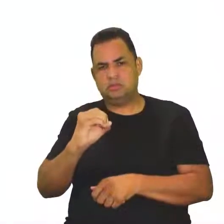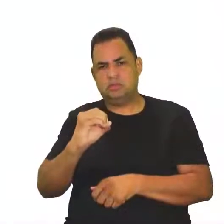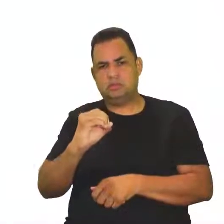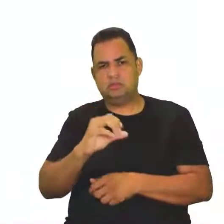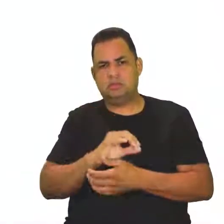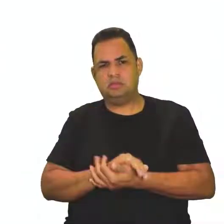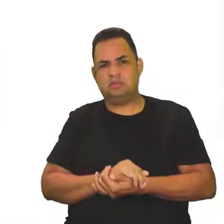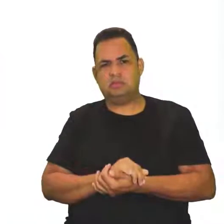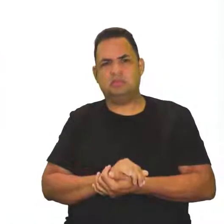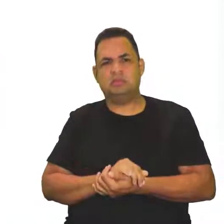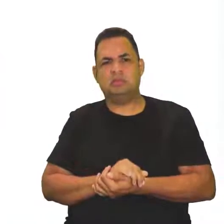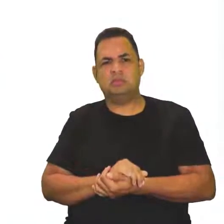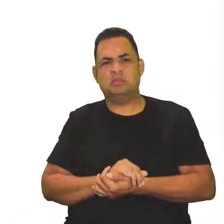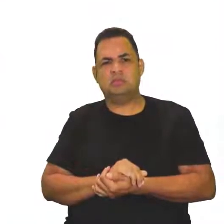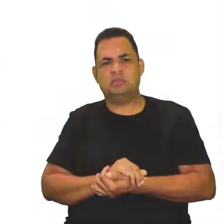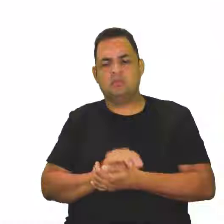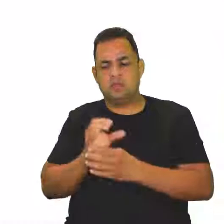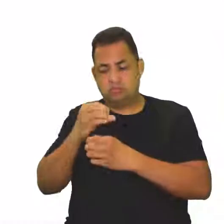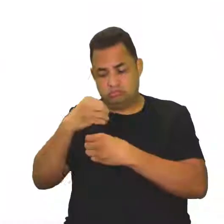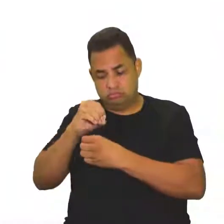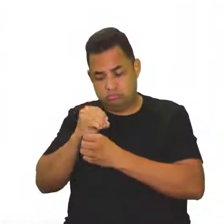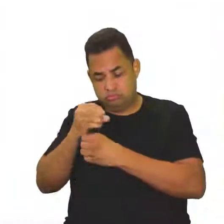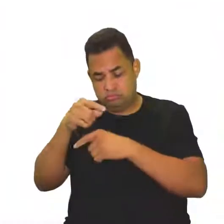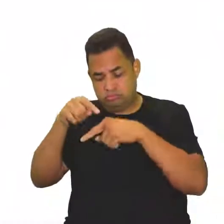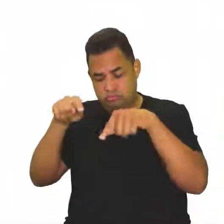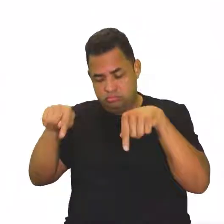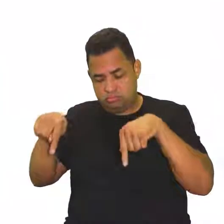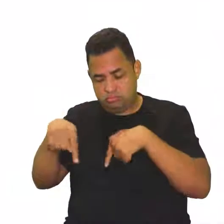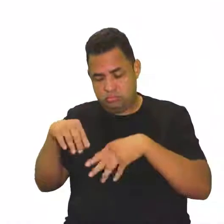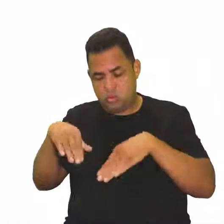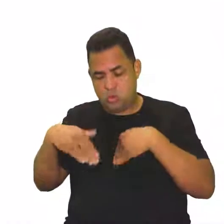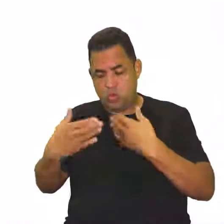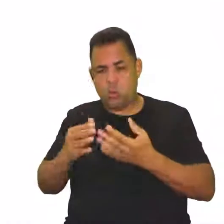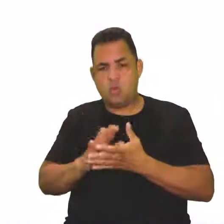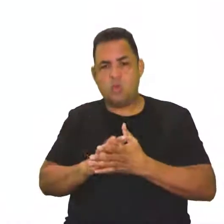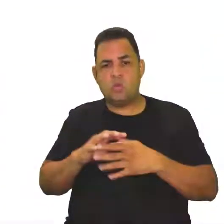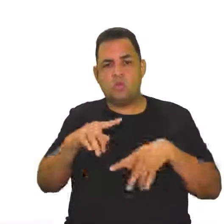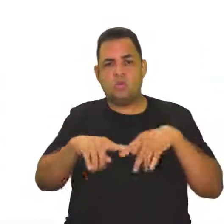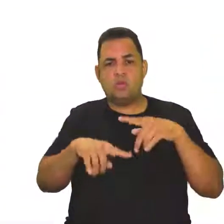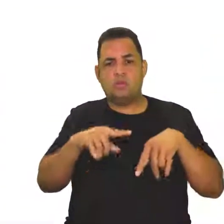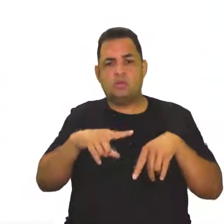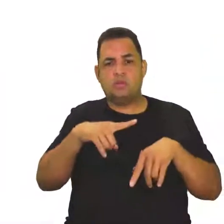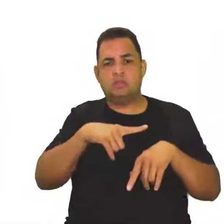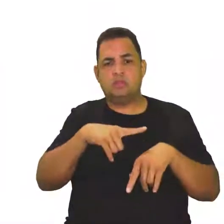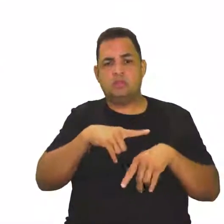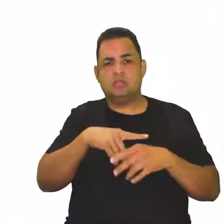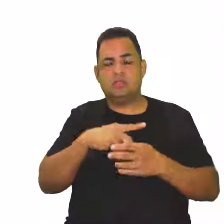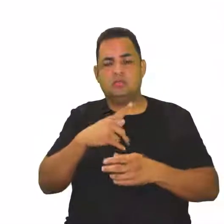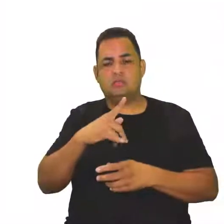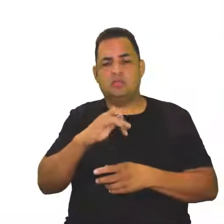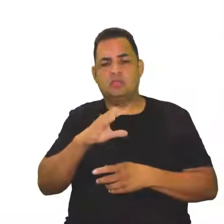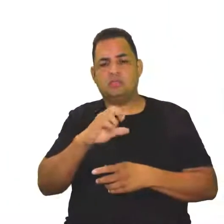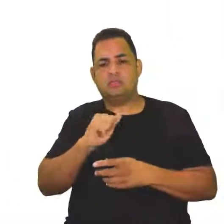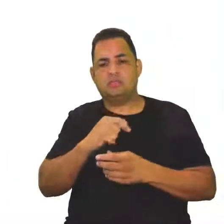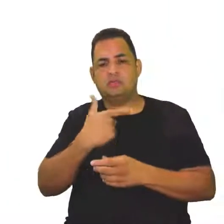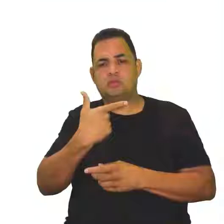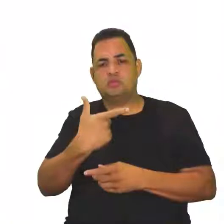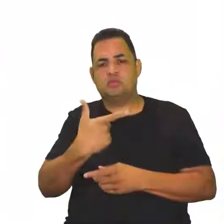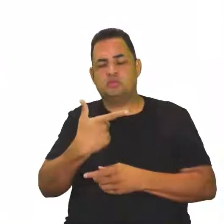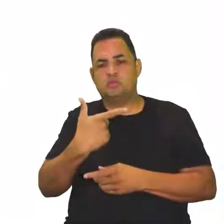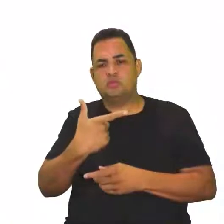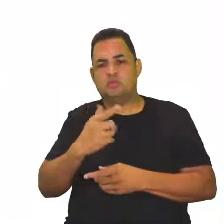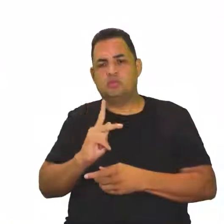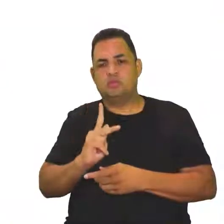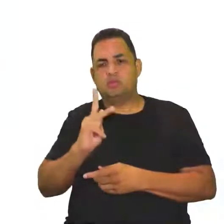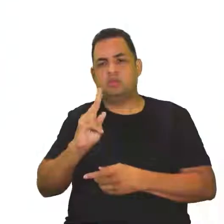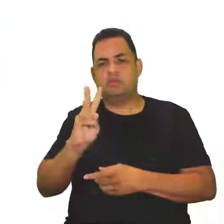No interior de um laboratório, quando um corpo possui potencial de 2 kV em